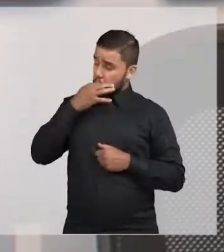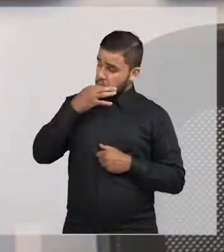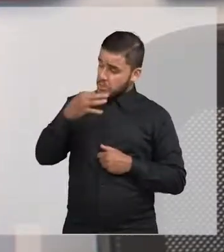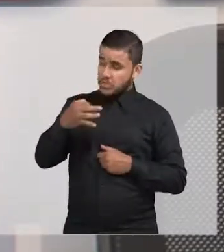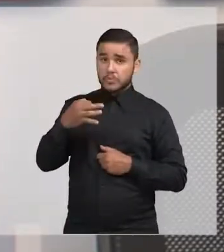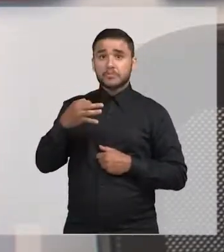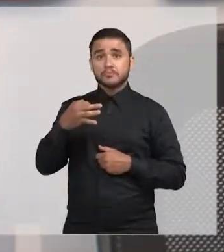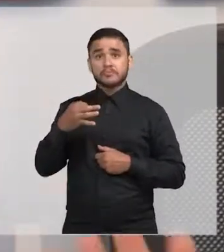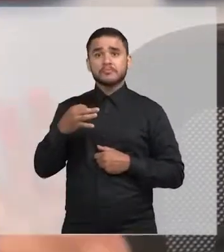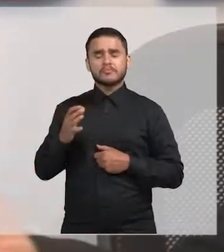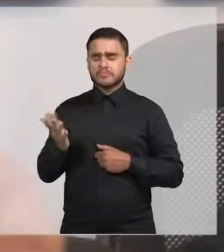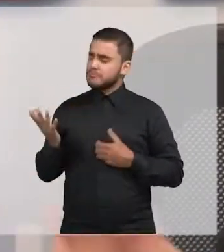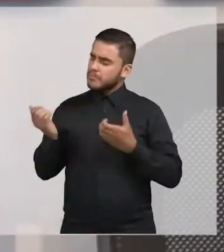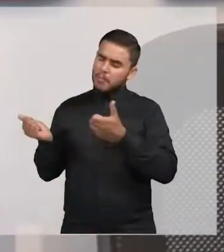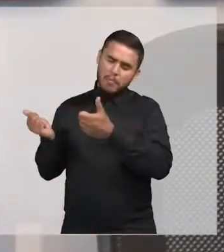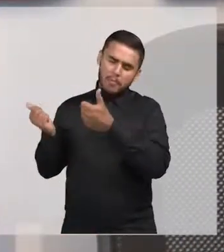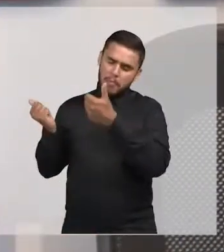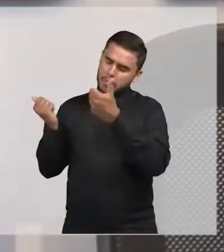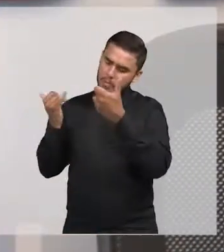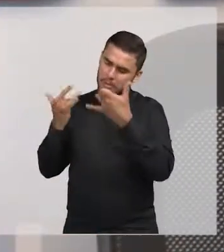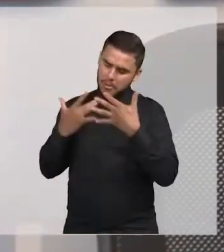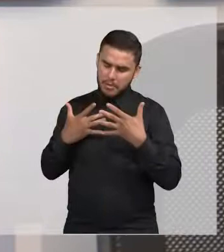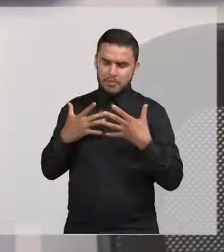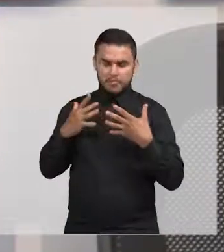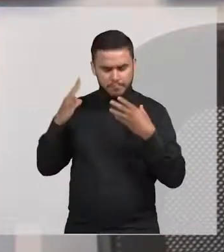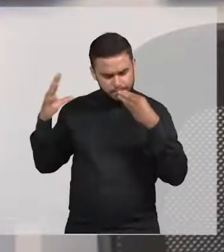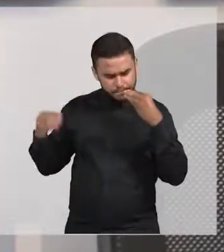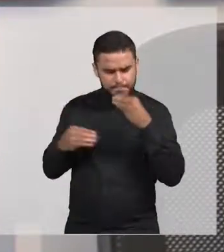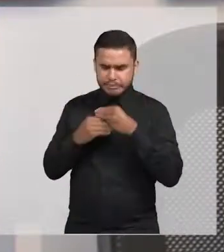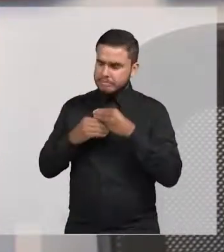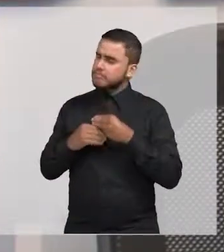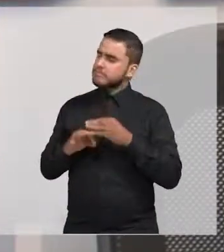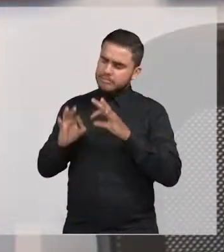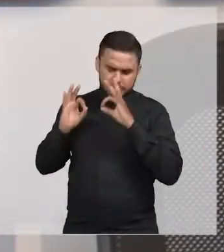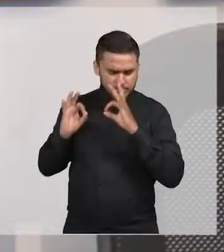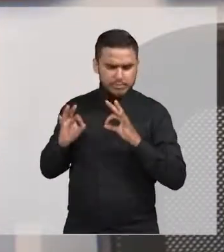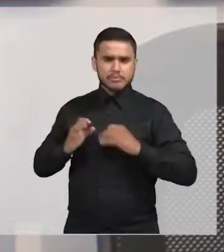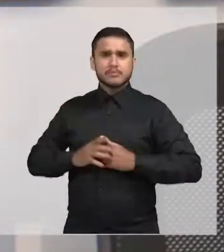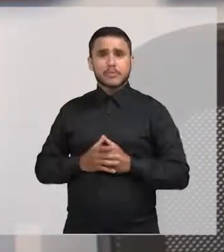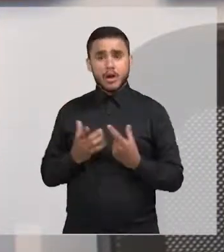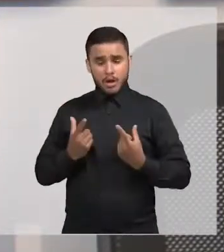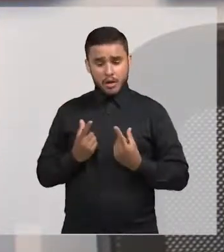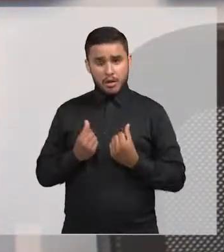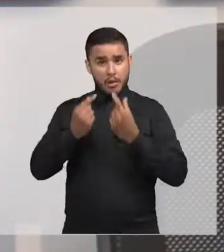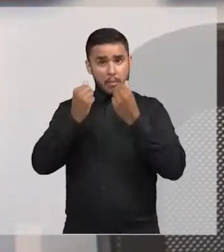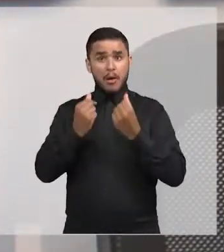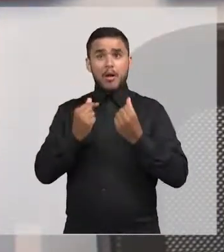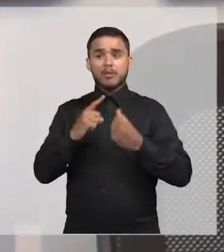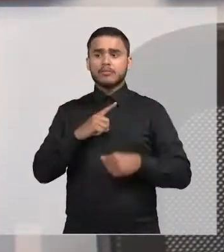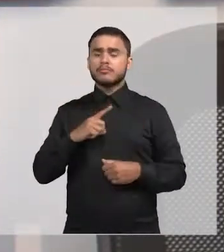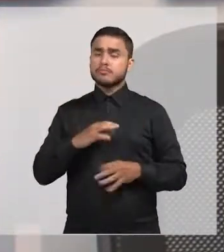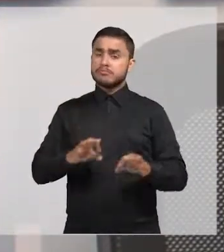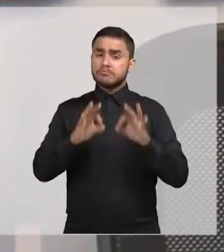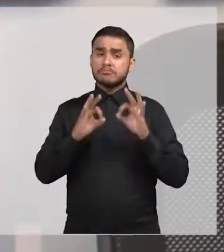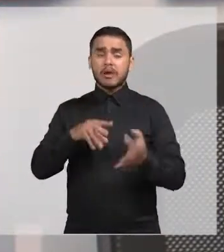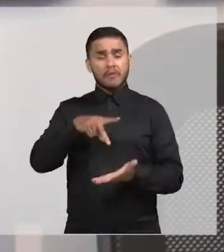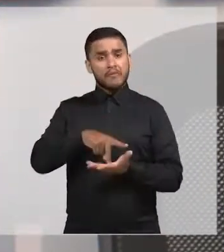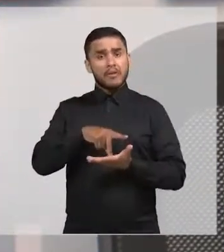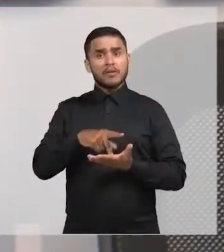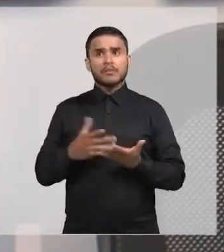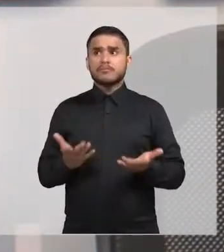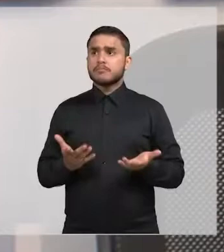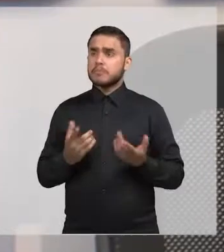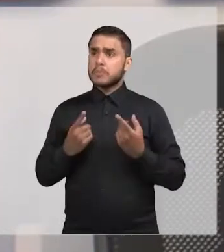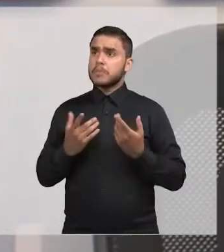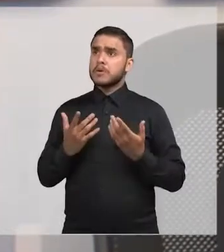avaliação, tudo que você falou aí se encaixa mesmo. O mercado financeiro, literalmente, não